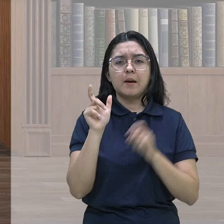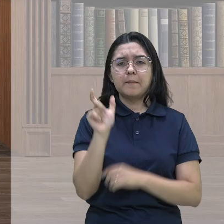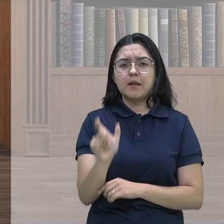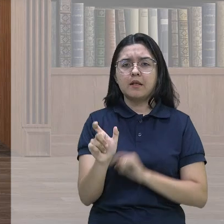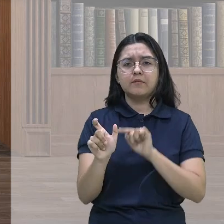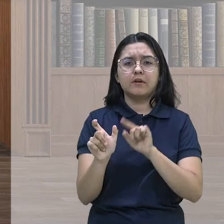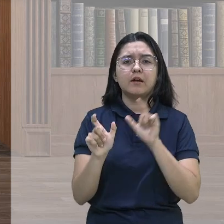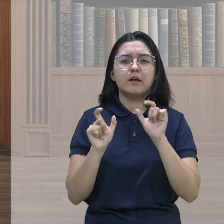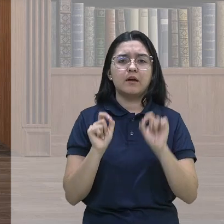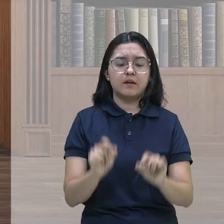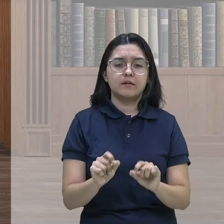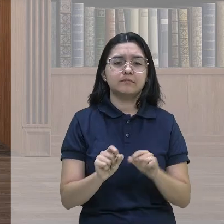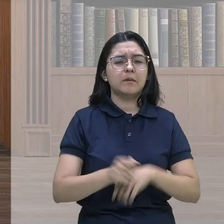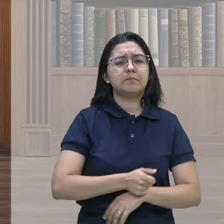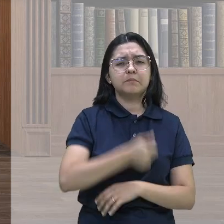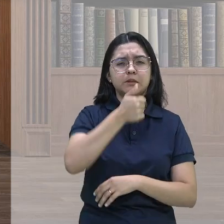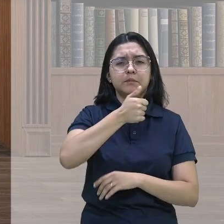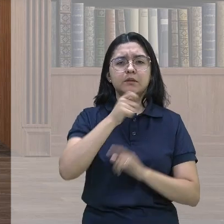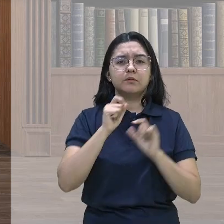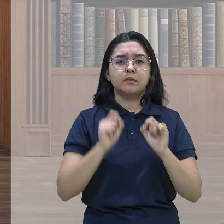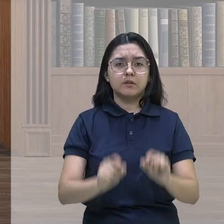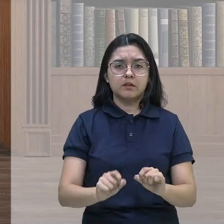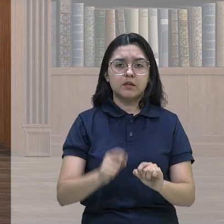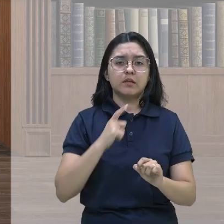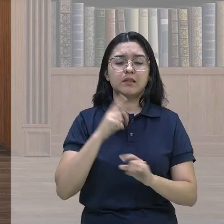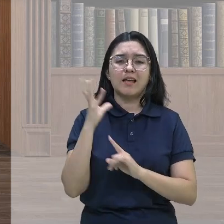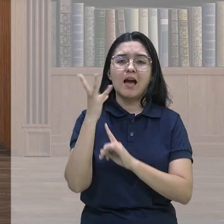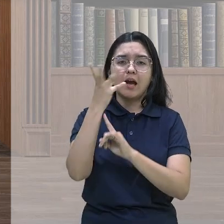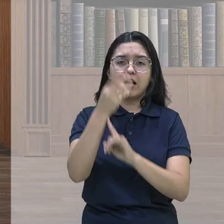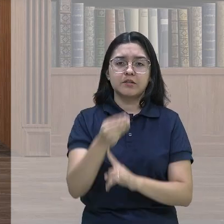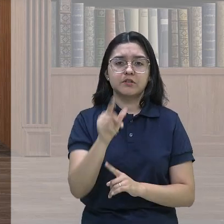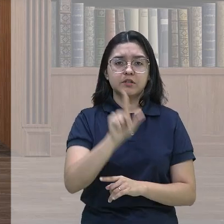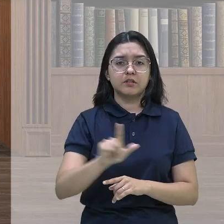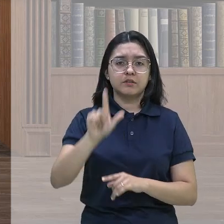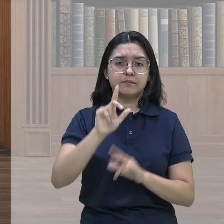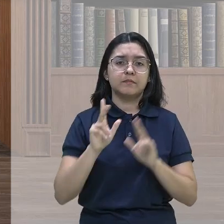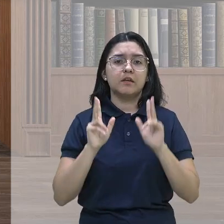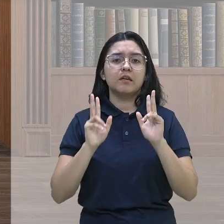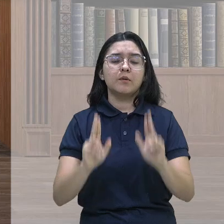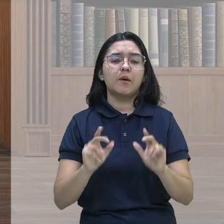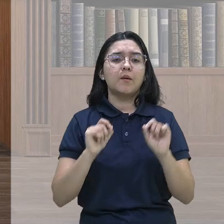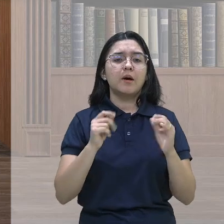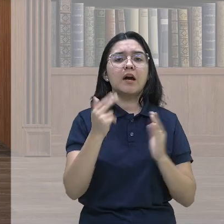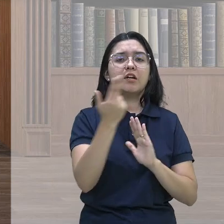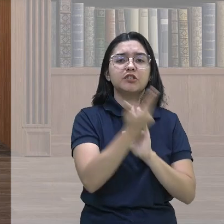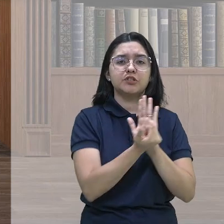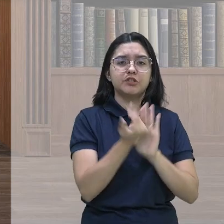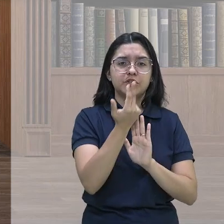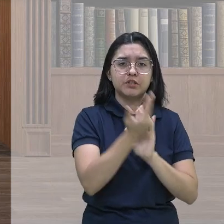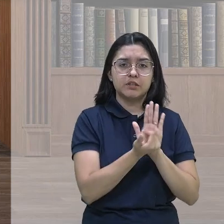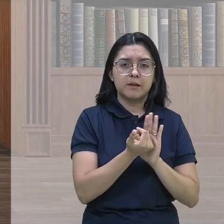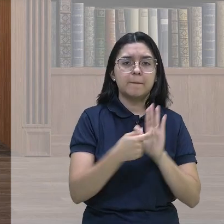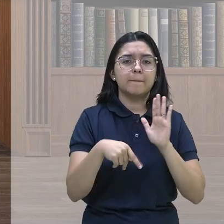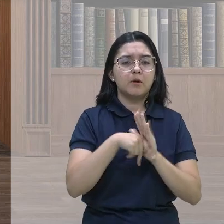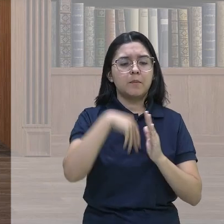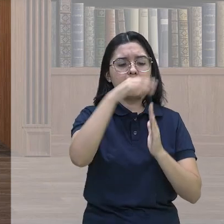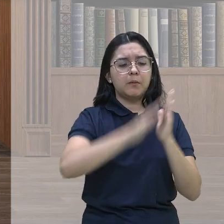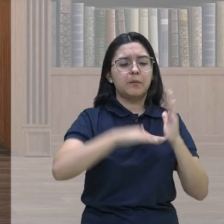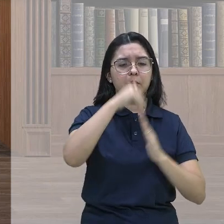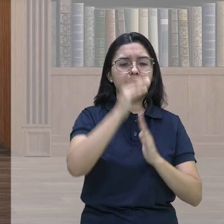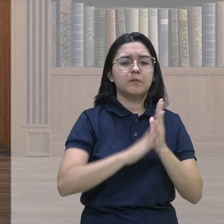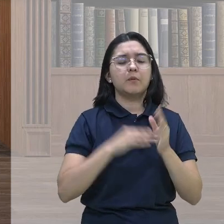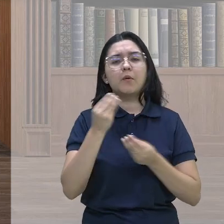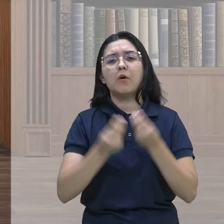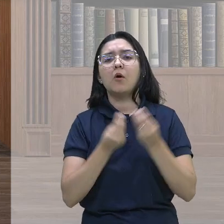a matéria-prima da literatura, da arte literária, assim como a tinta é a matéria-prima do pintor. Como é que